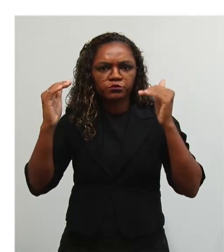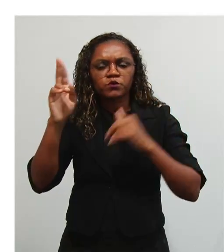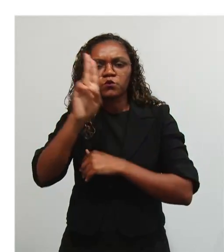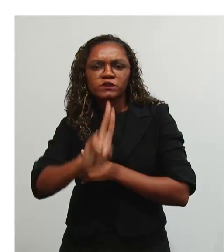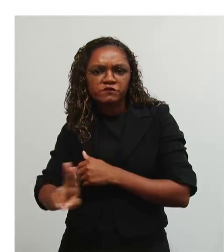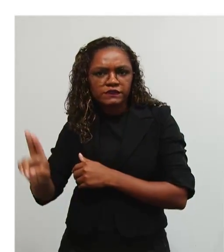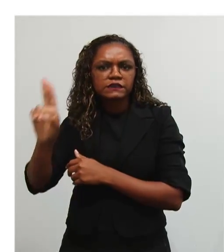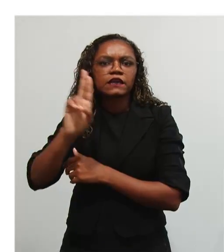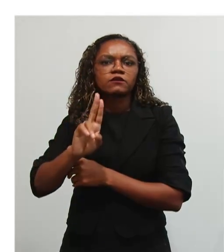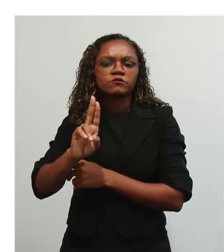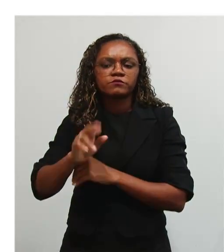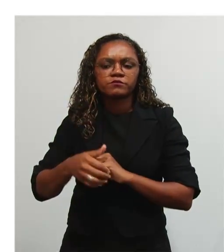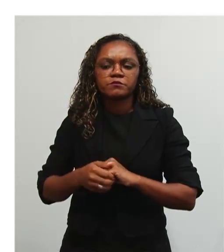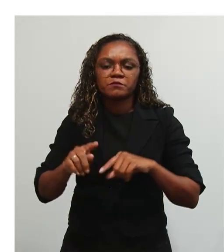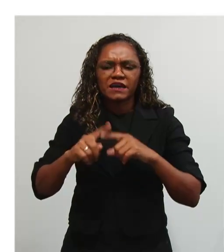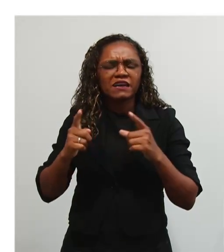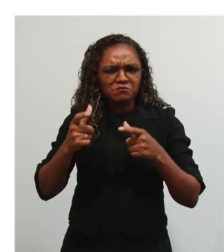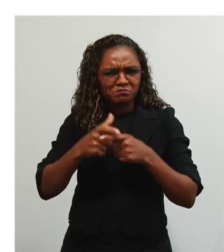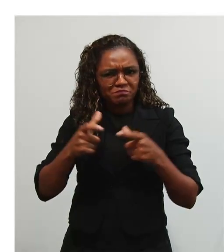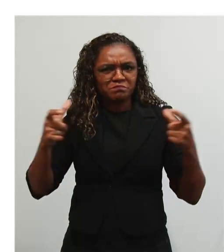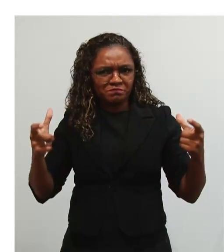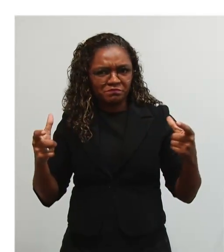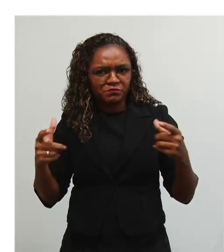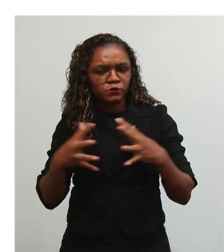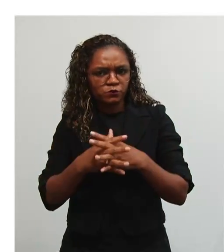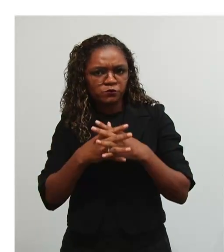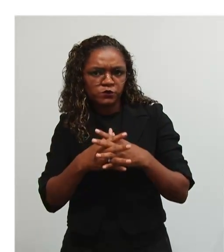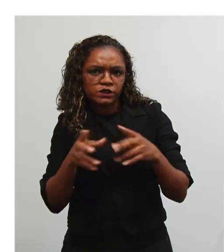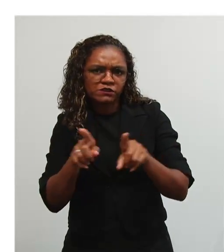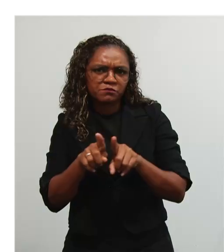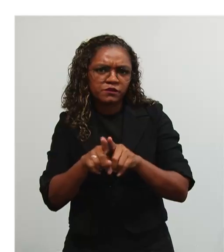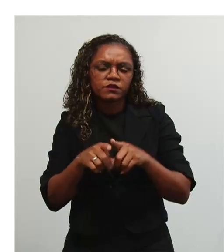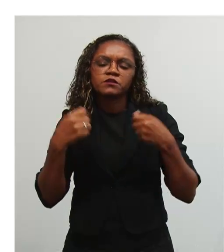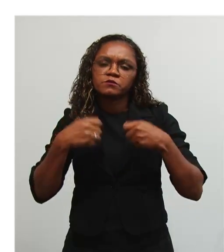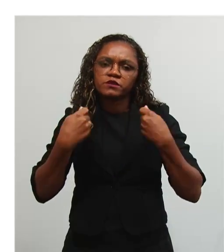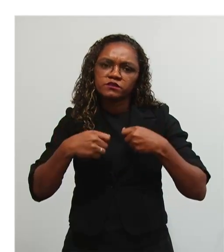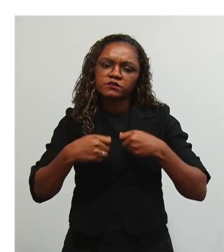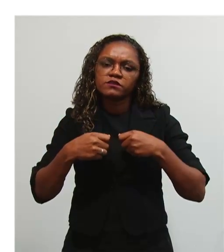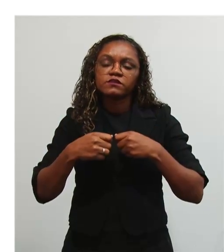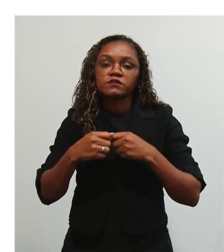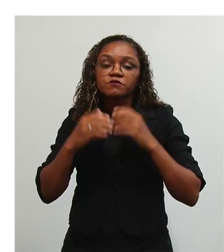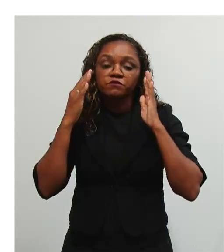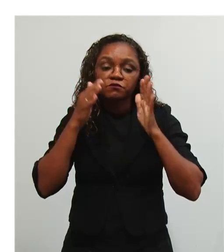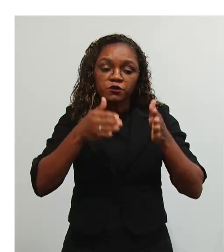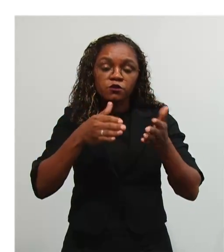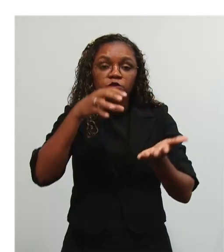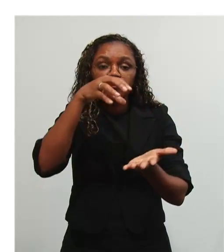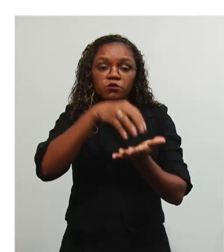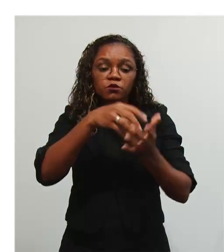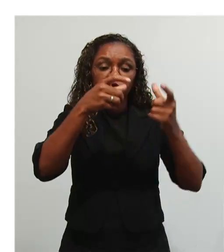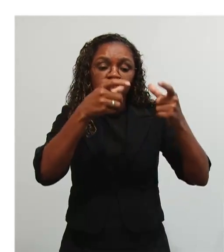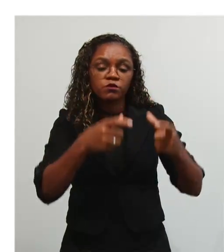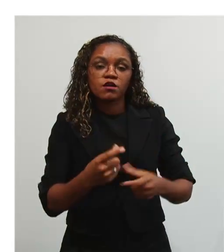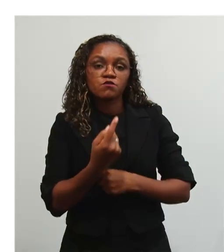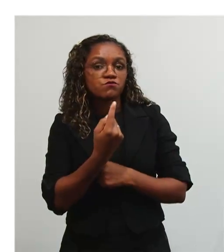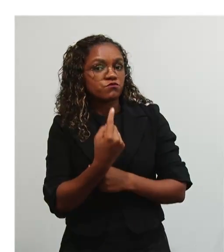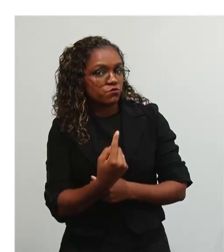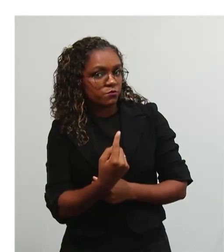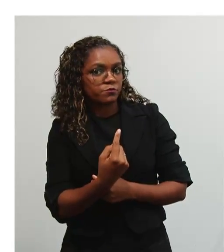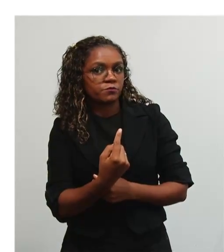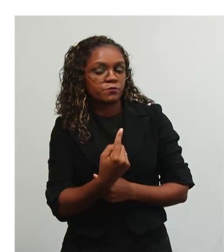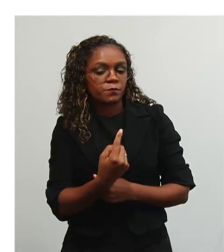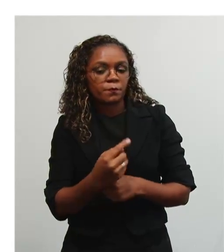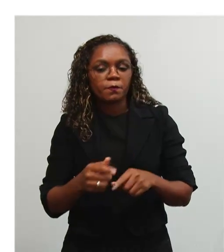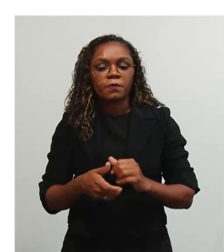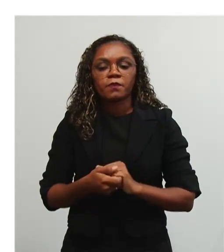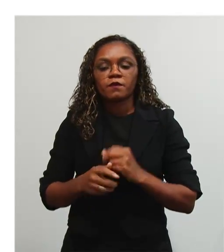geral no sentido da localização, né? Talvez a gente tenha que delimitar na localização. Como enfermeiros que atuam em